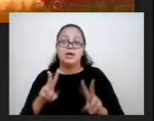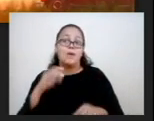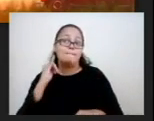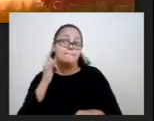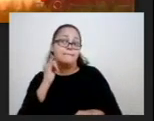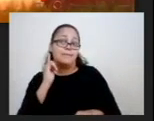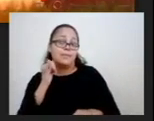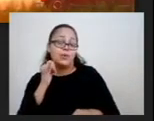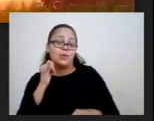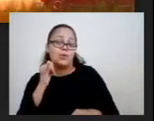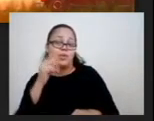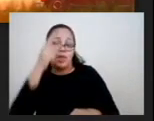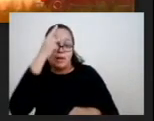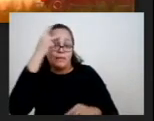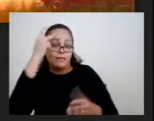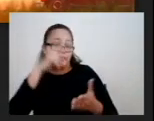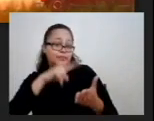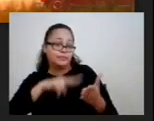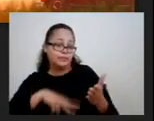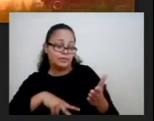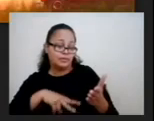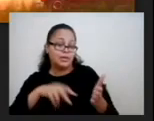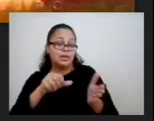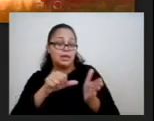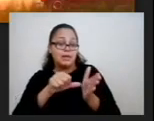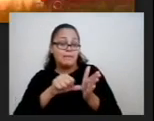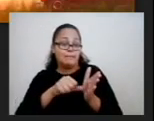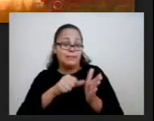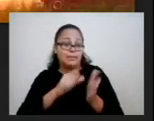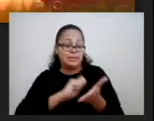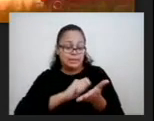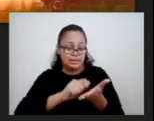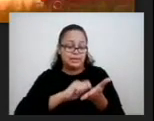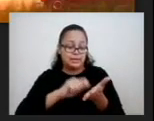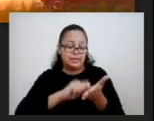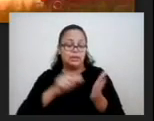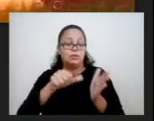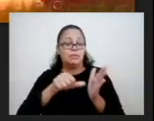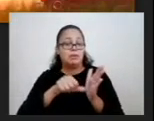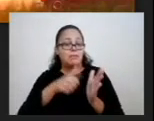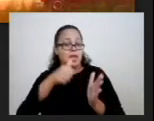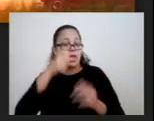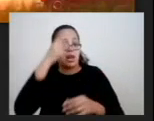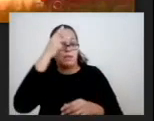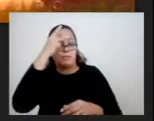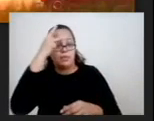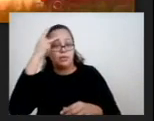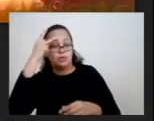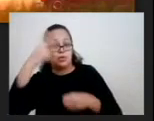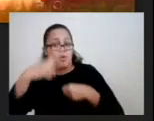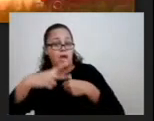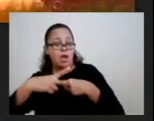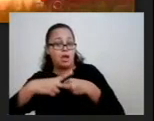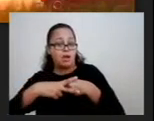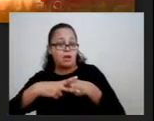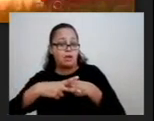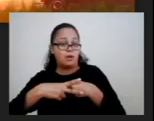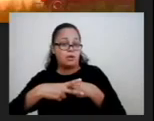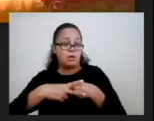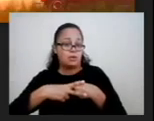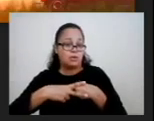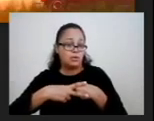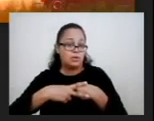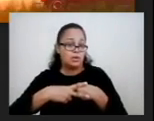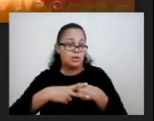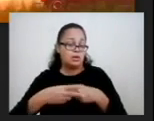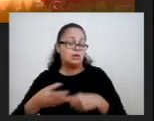leitor. Ele vai ser sempre escrito em primeira pessoa. Se é uma viagem que eu fiz, né, eu vou ser o narrador, personagem. E